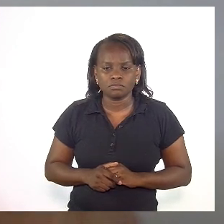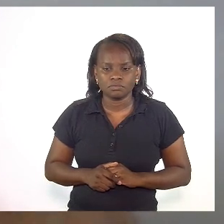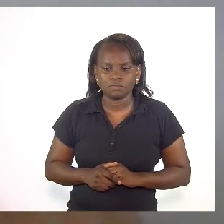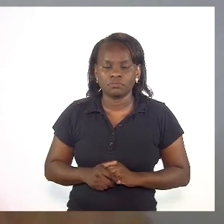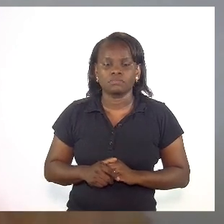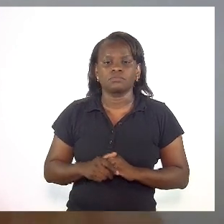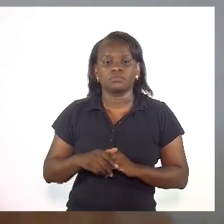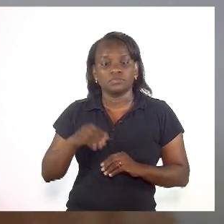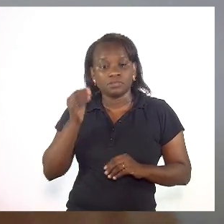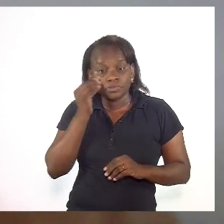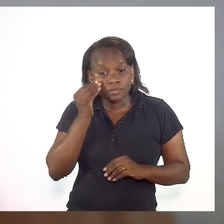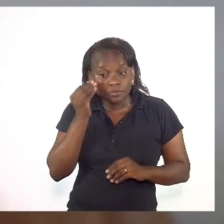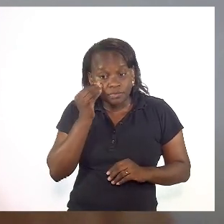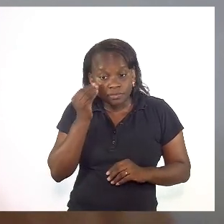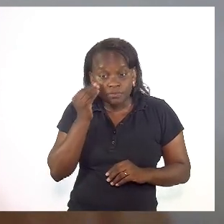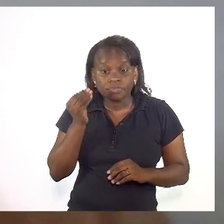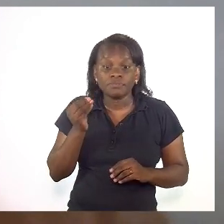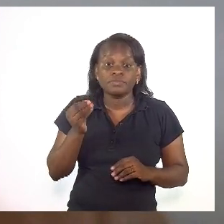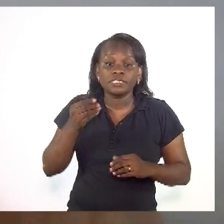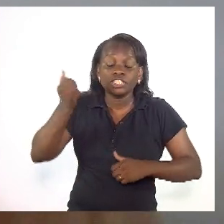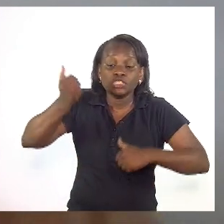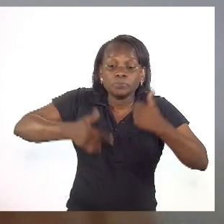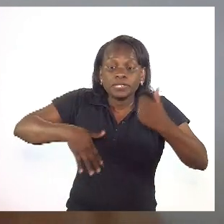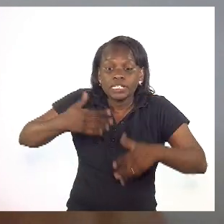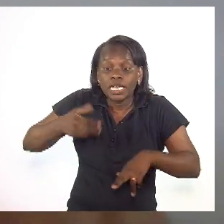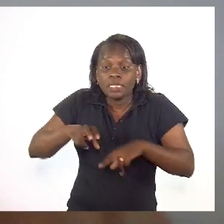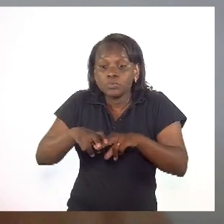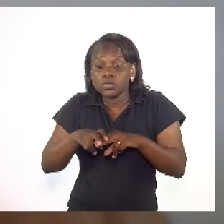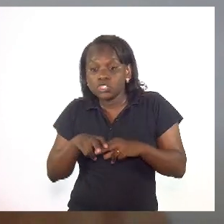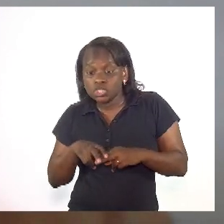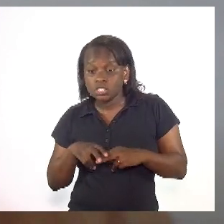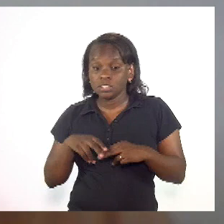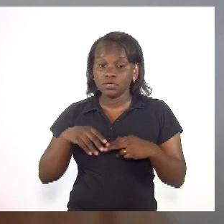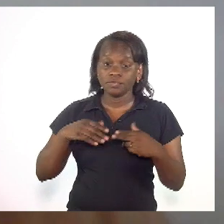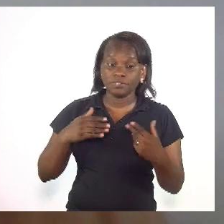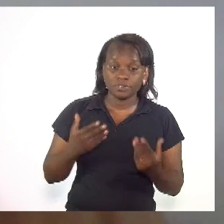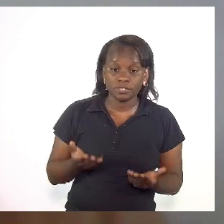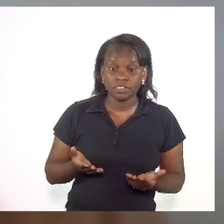a tentativa de justificar